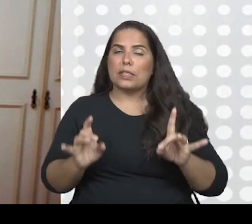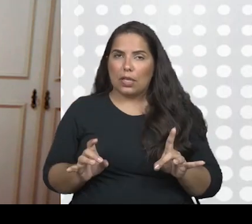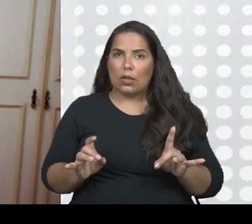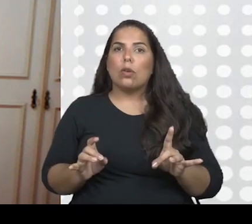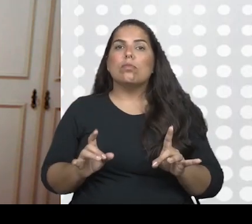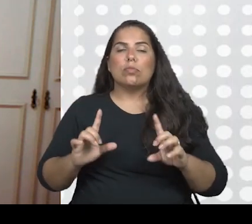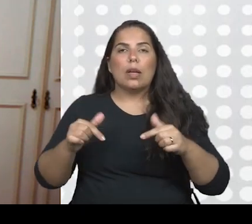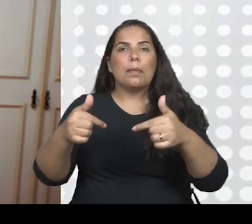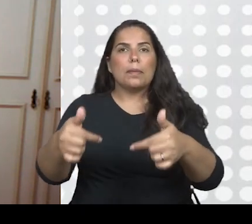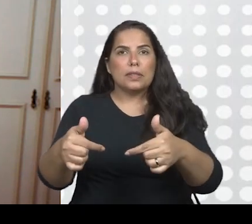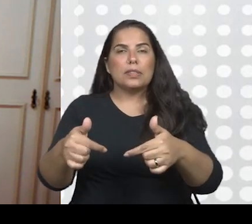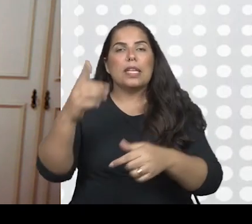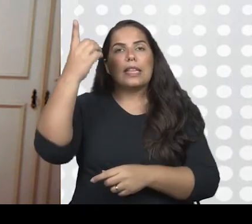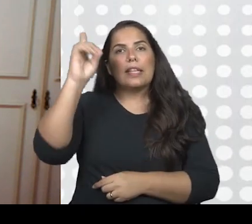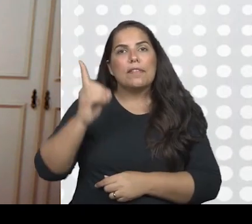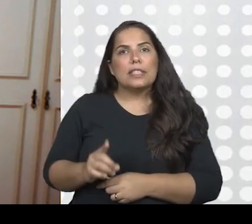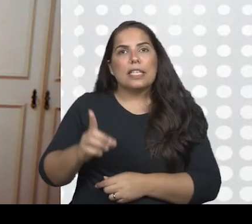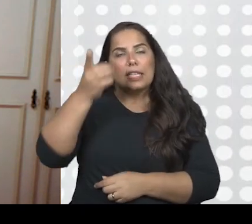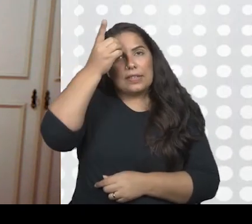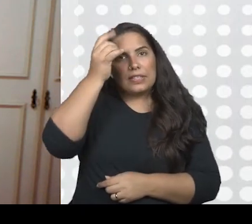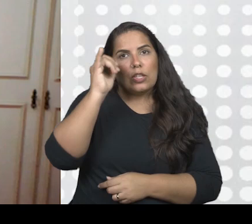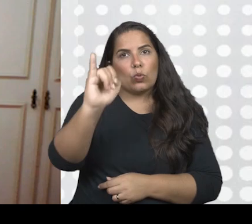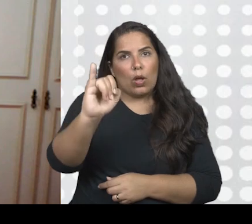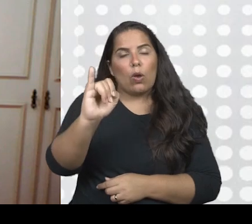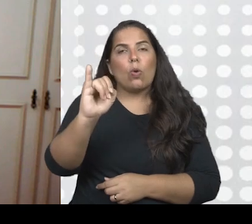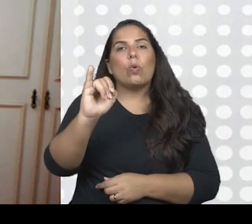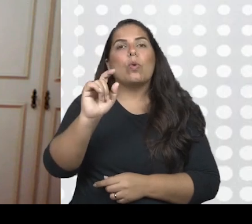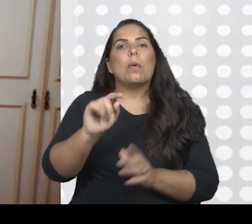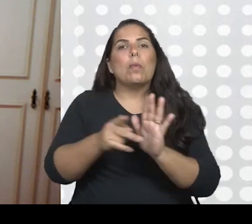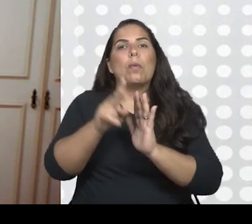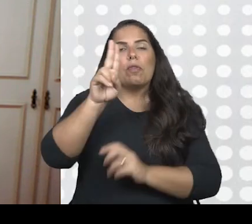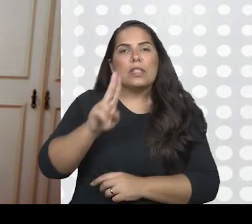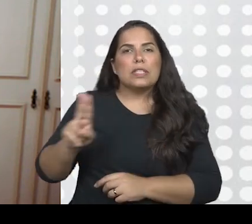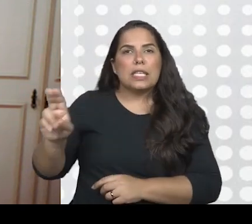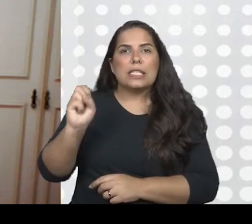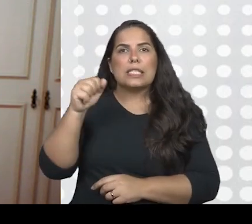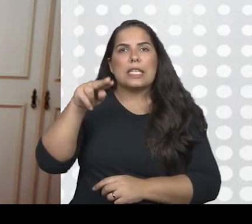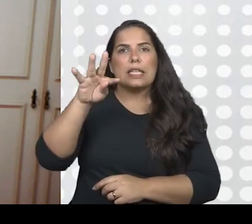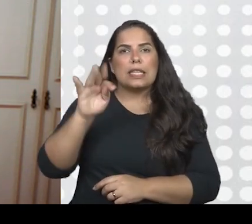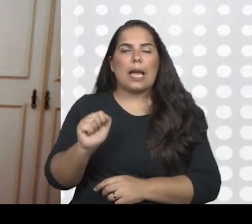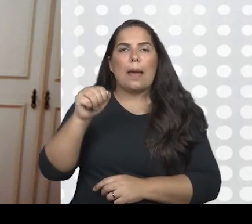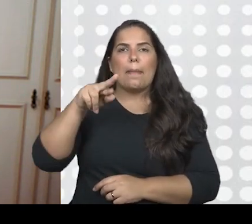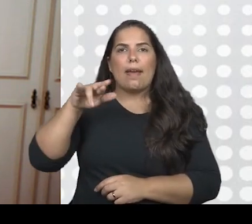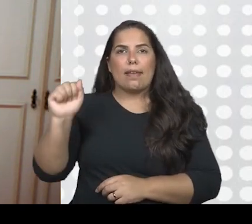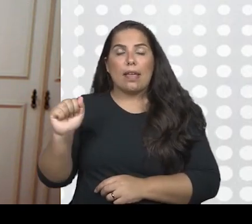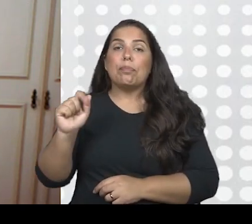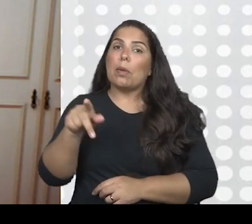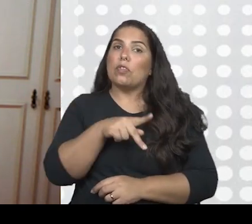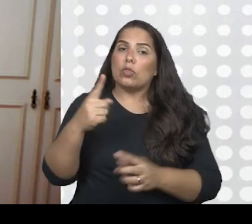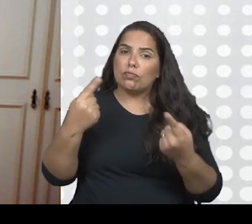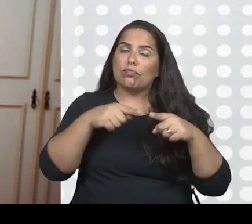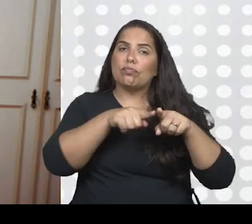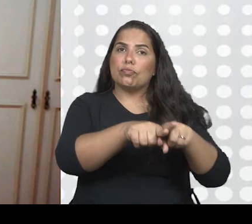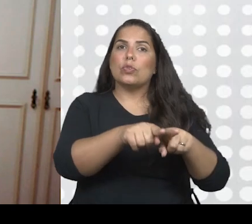Especial, com habilitação em Deficiência Intelectual pela Universidade Federal de Santa Maria, é professora associada